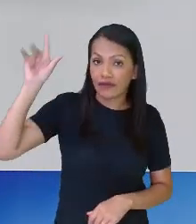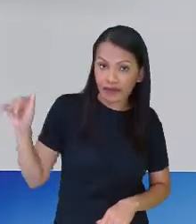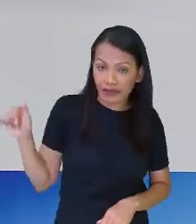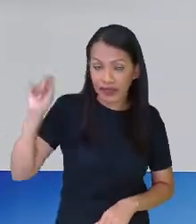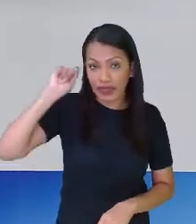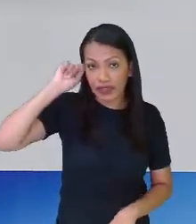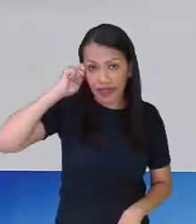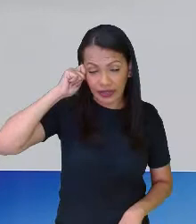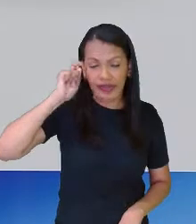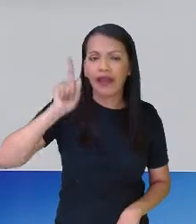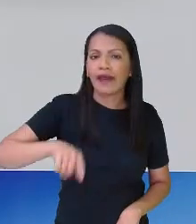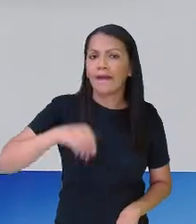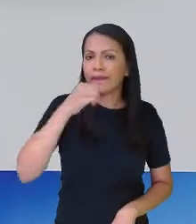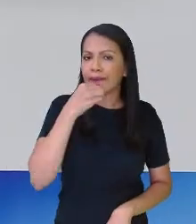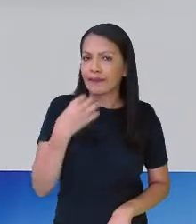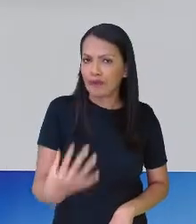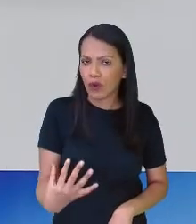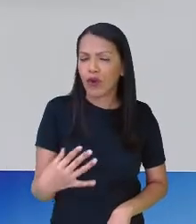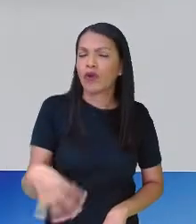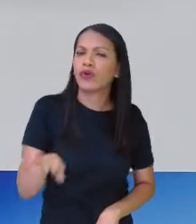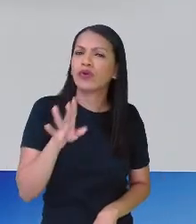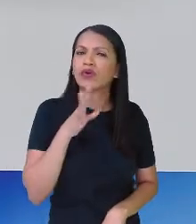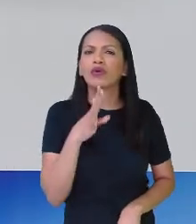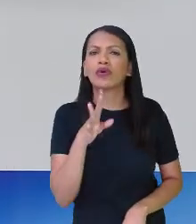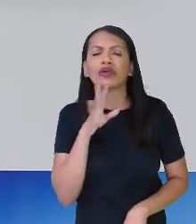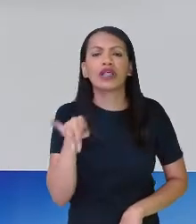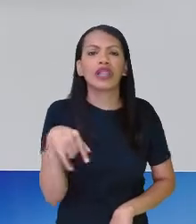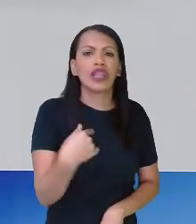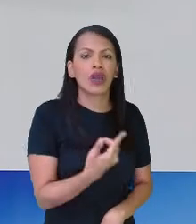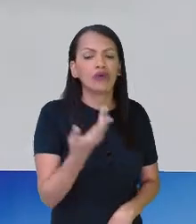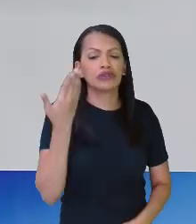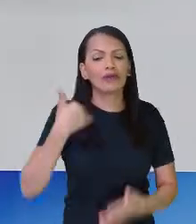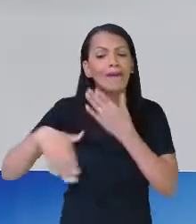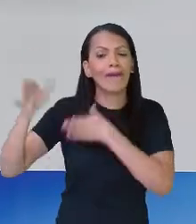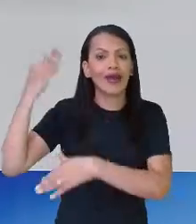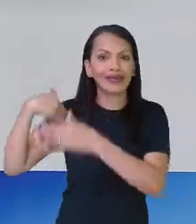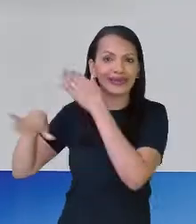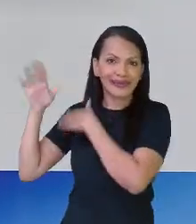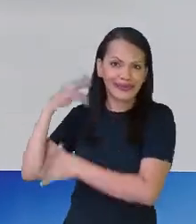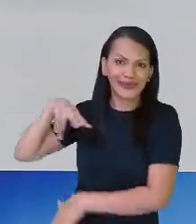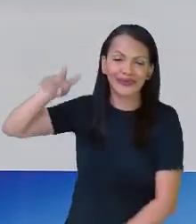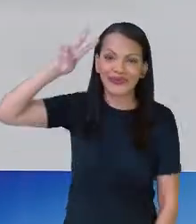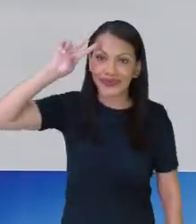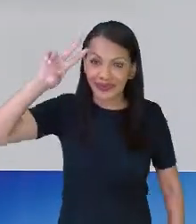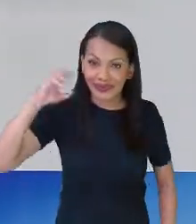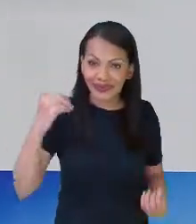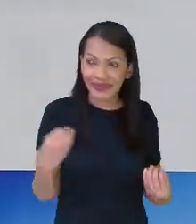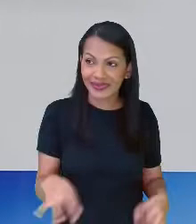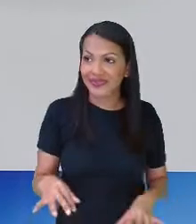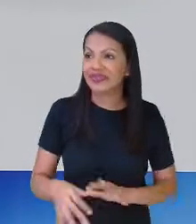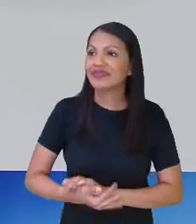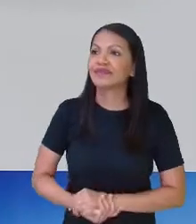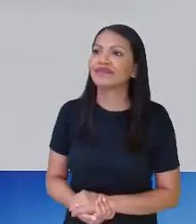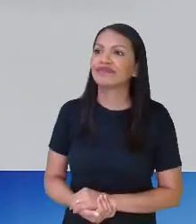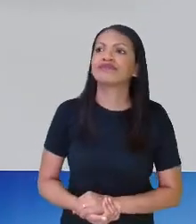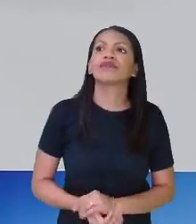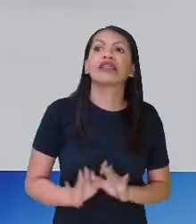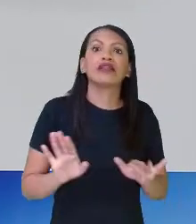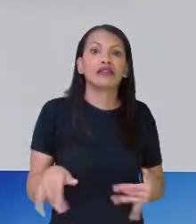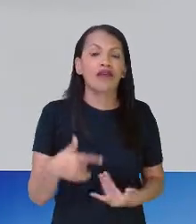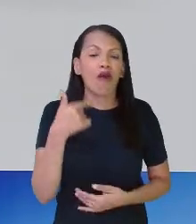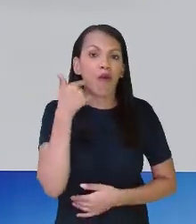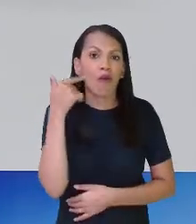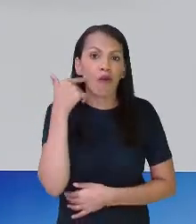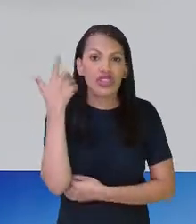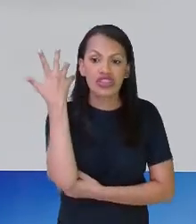Interessante, né? É tão bom a gente ficar conhecendo um pouco mais sobre a nossa origem, sobre a nossa história. E olha só, embrenhados nas florestas,